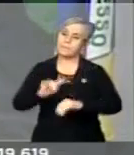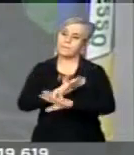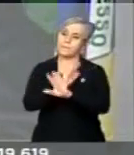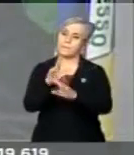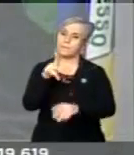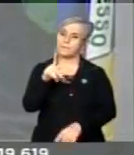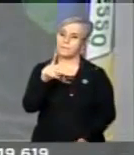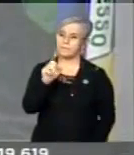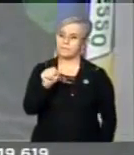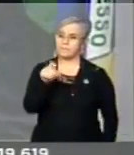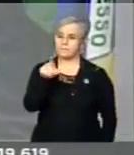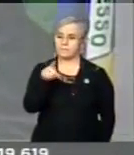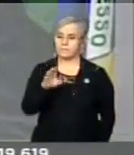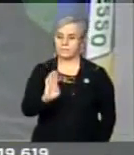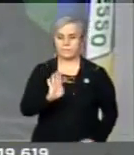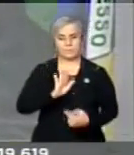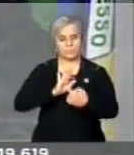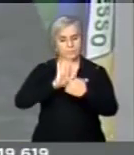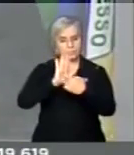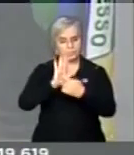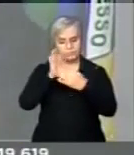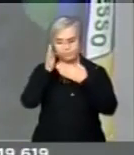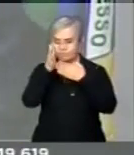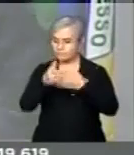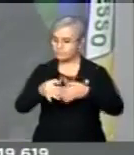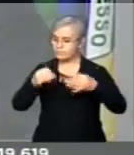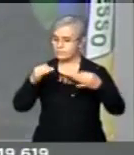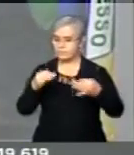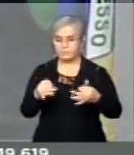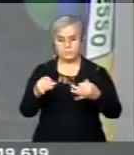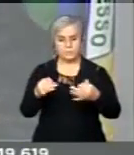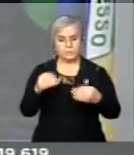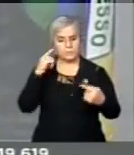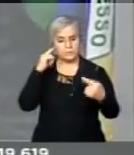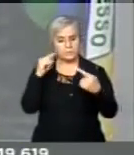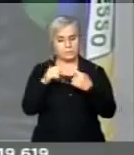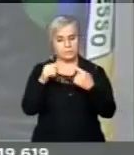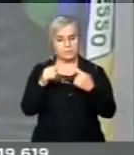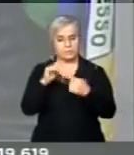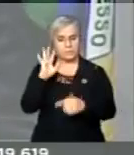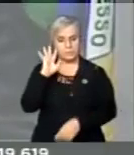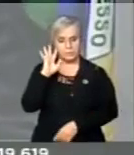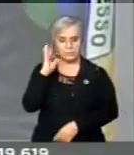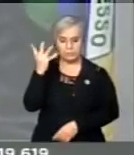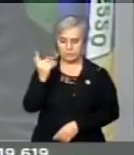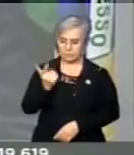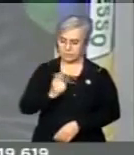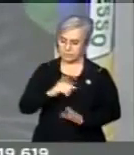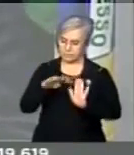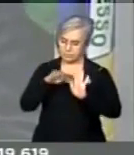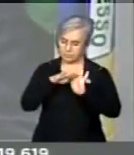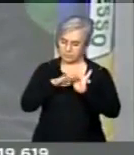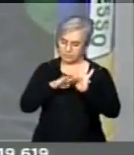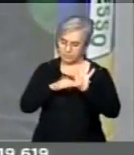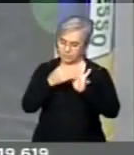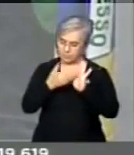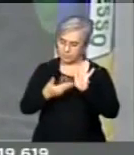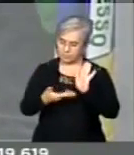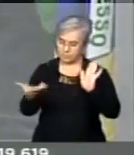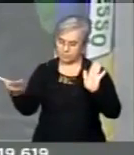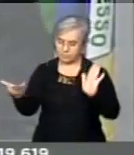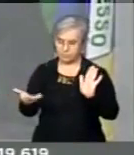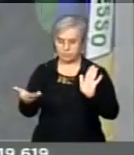do PSDB, seguindo sua coerência em relação à resolução que está em pauta nessa sessão